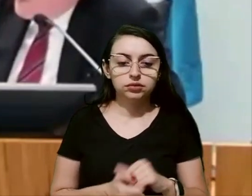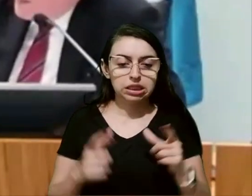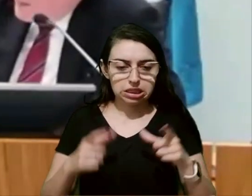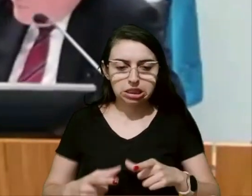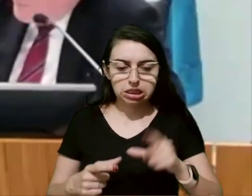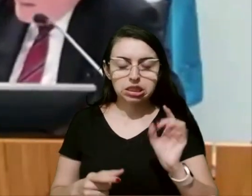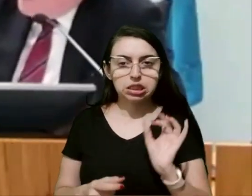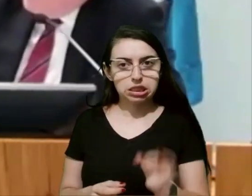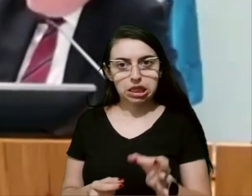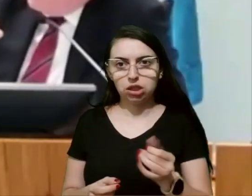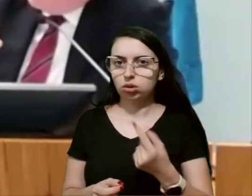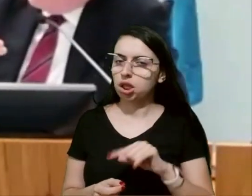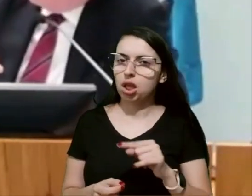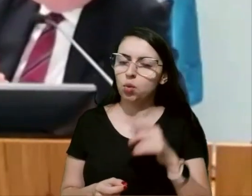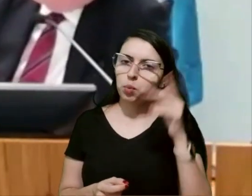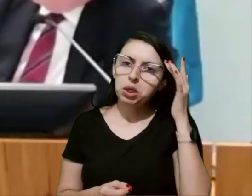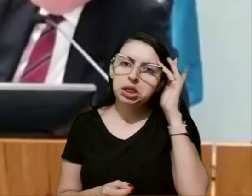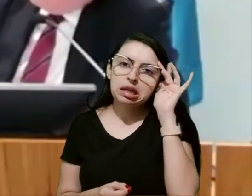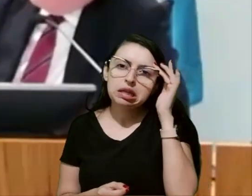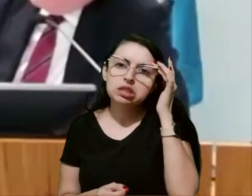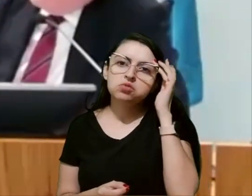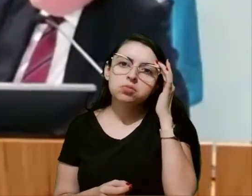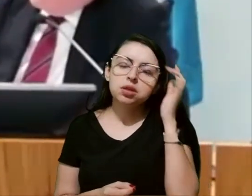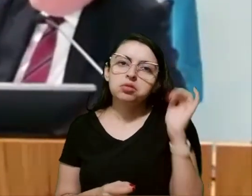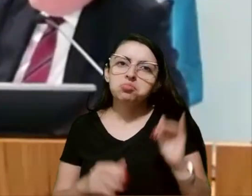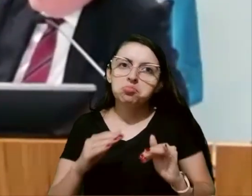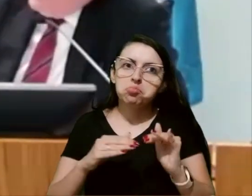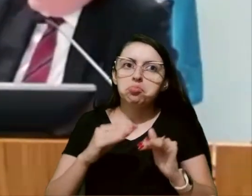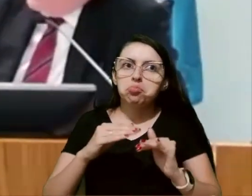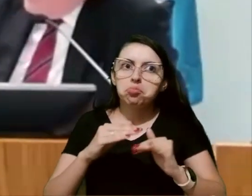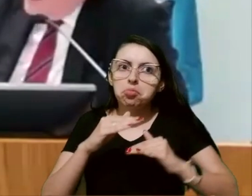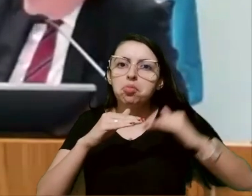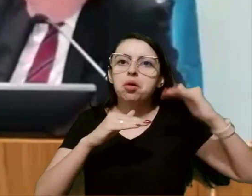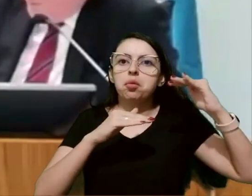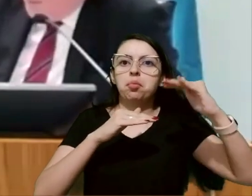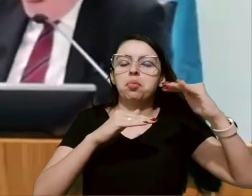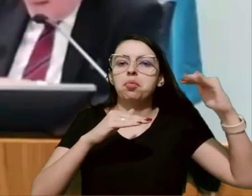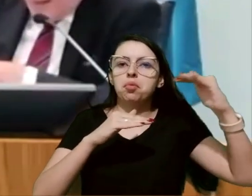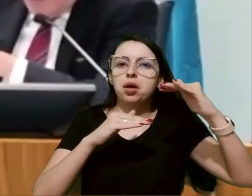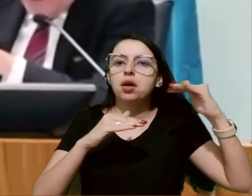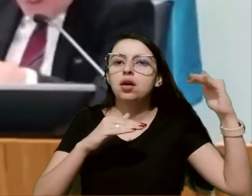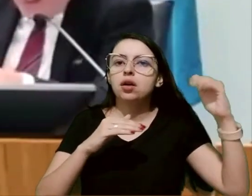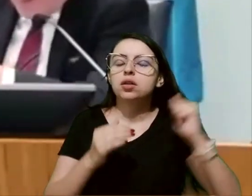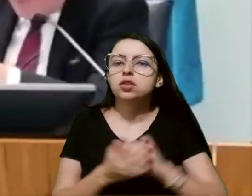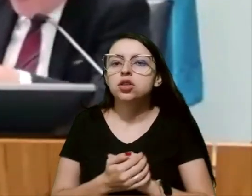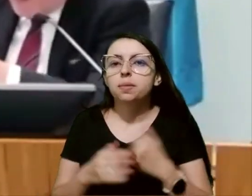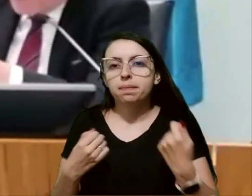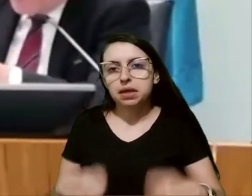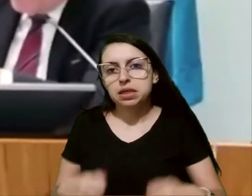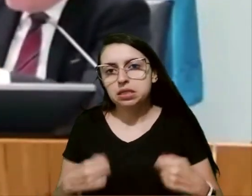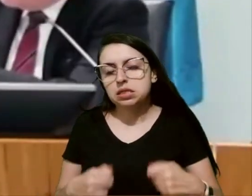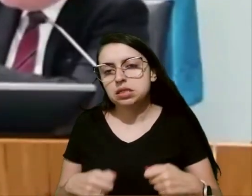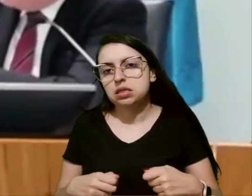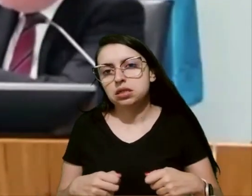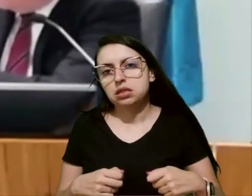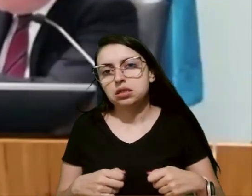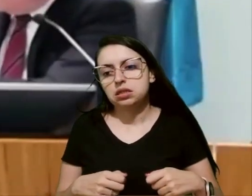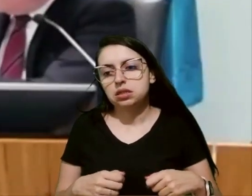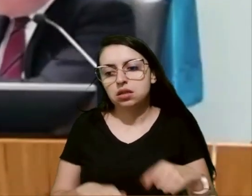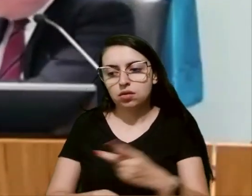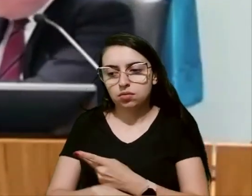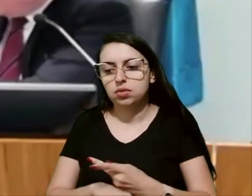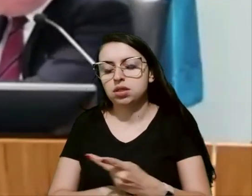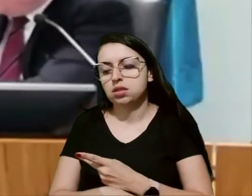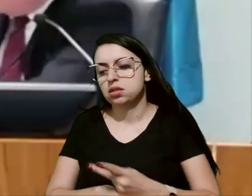não é exato, mas a percepção que tenho é que a maior parte, e aí talvez tivesse que ser feito